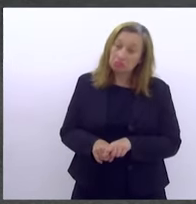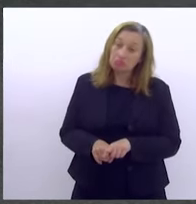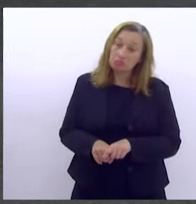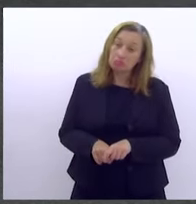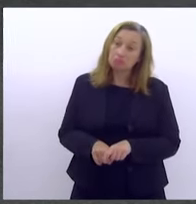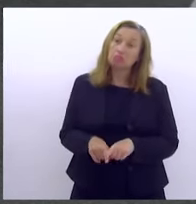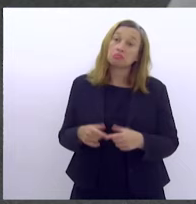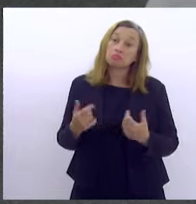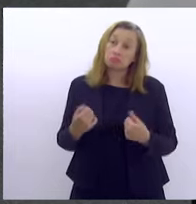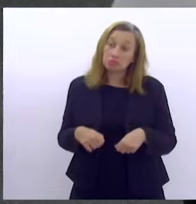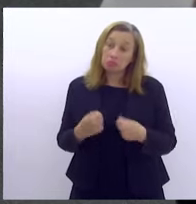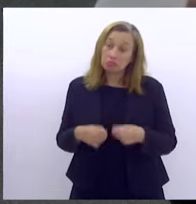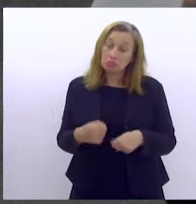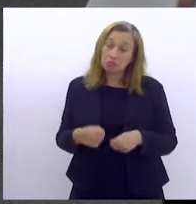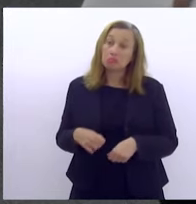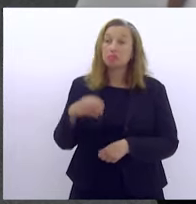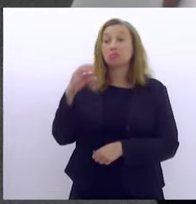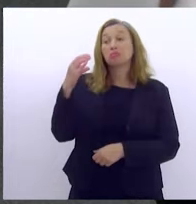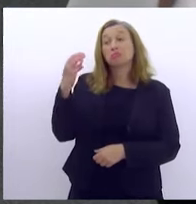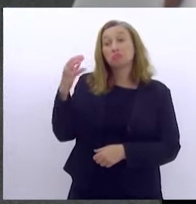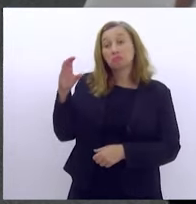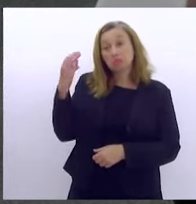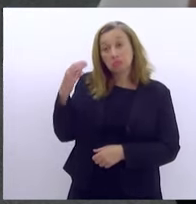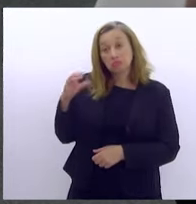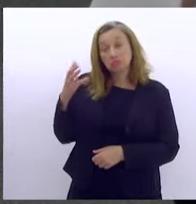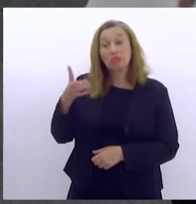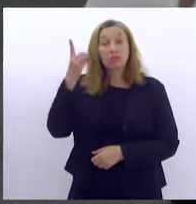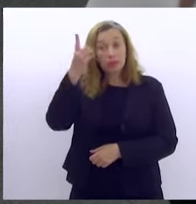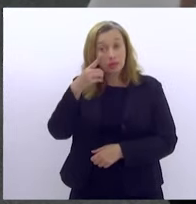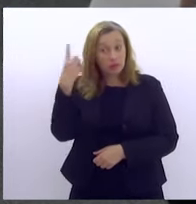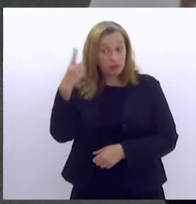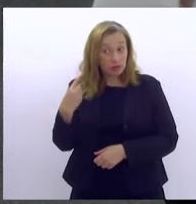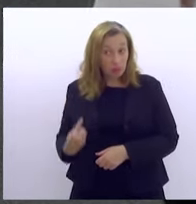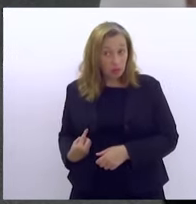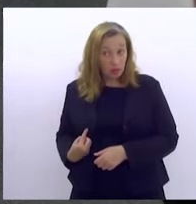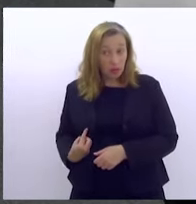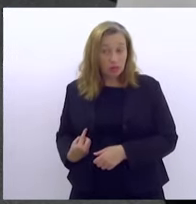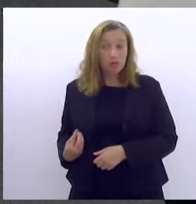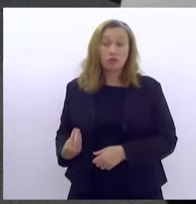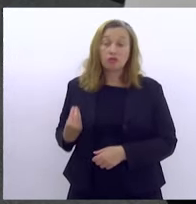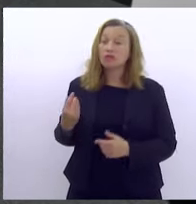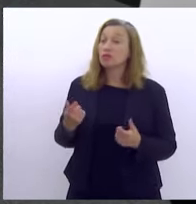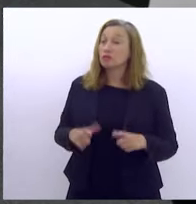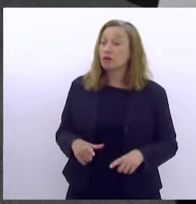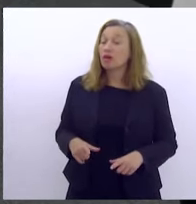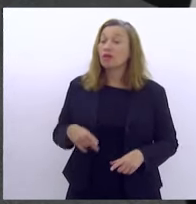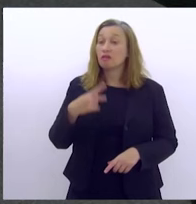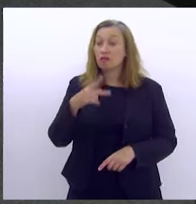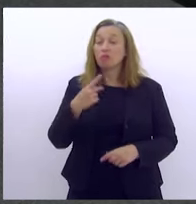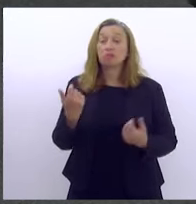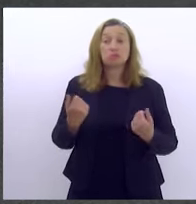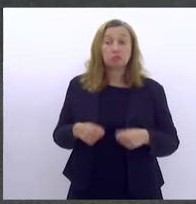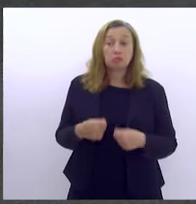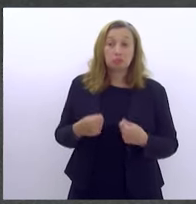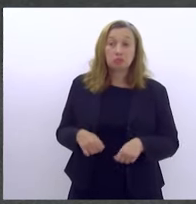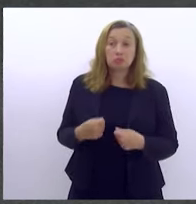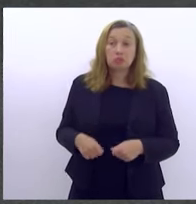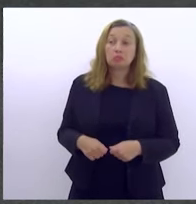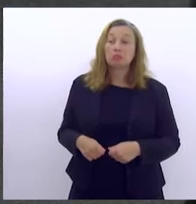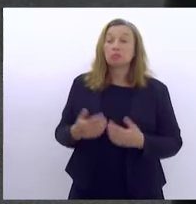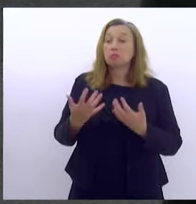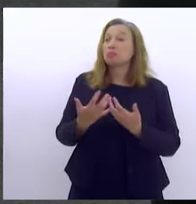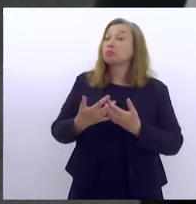necessidade de uma DECRAD para Niterói. A deputada Dani Balbi, que está aqui presente, apontou a necessidade de uma para